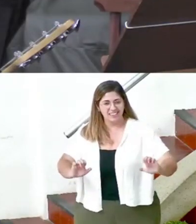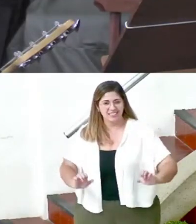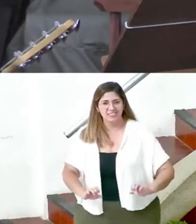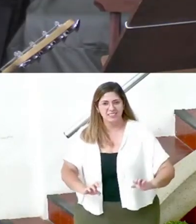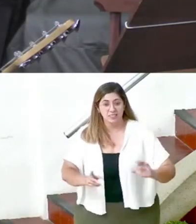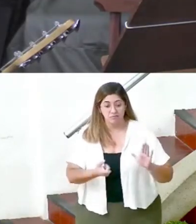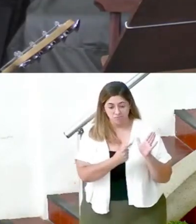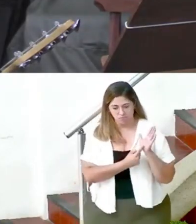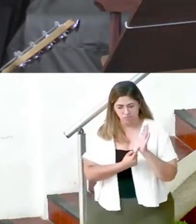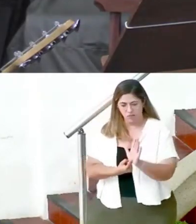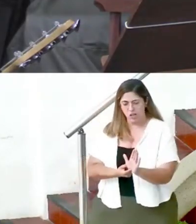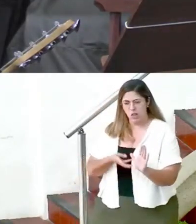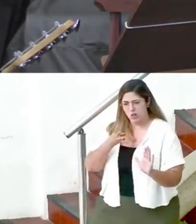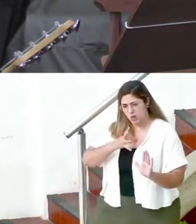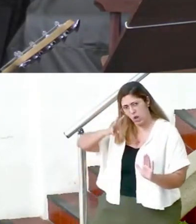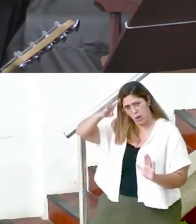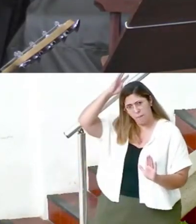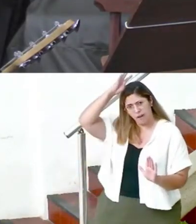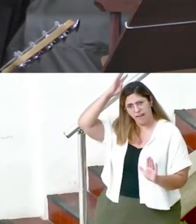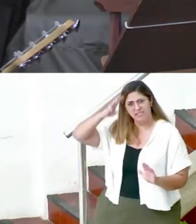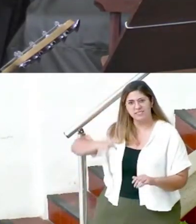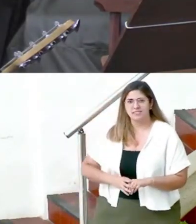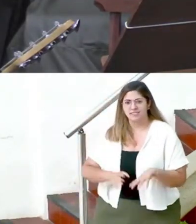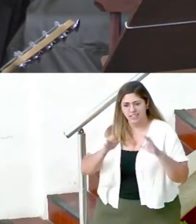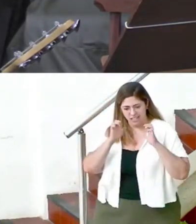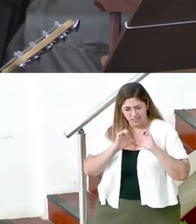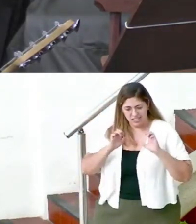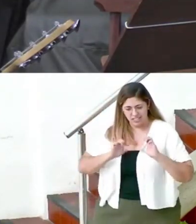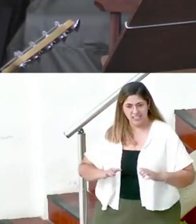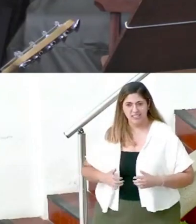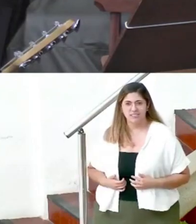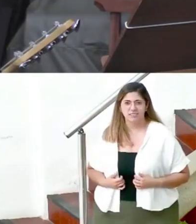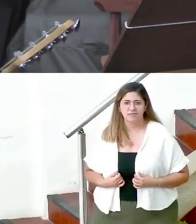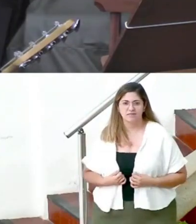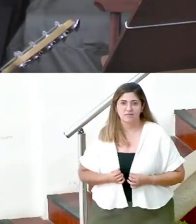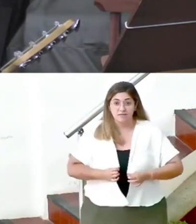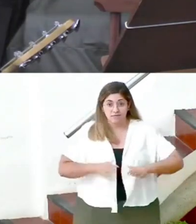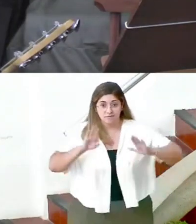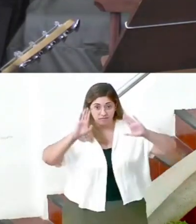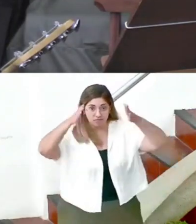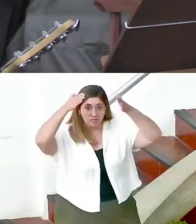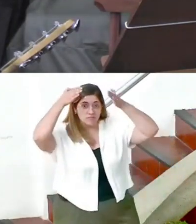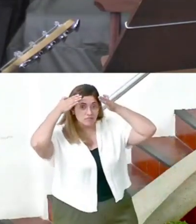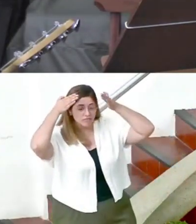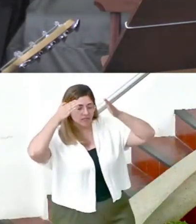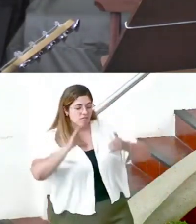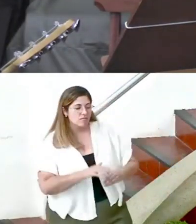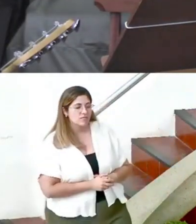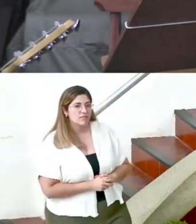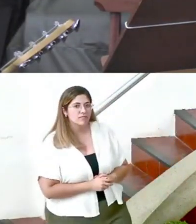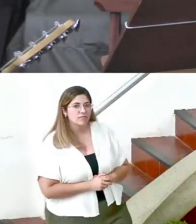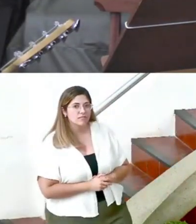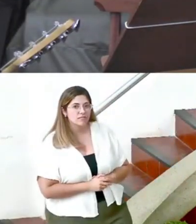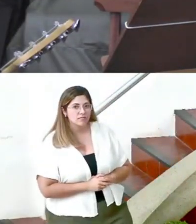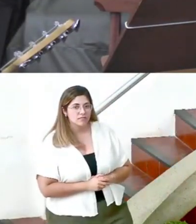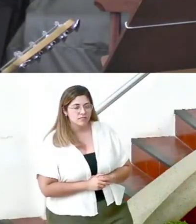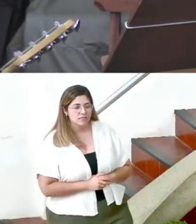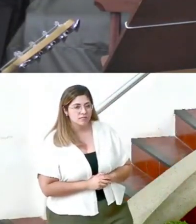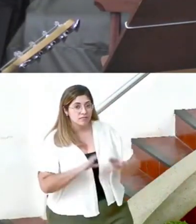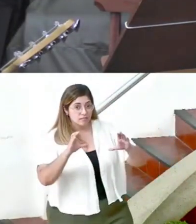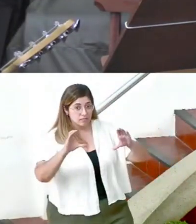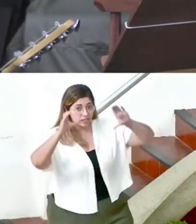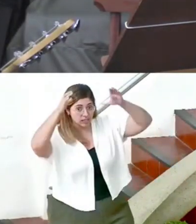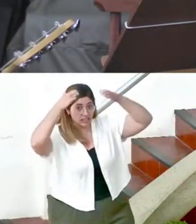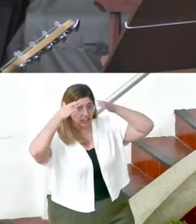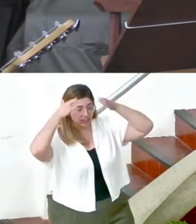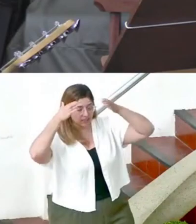Roma. Quem é o seu Deus, seu Sérgio Paulo? É César. Quirius César. Está tudo